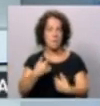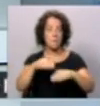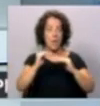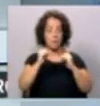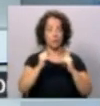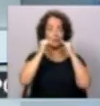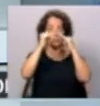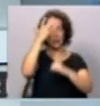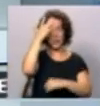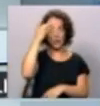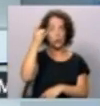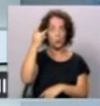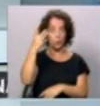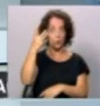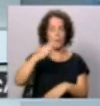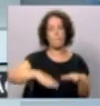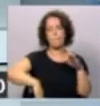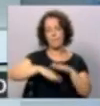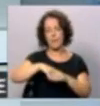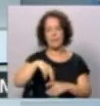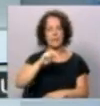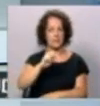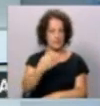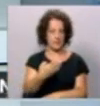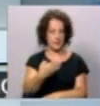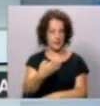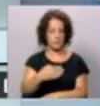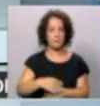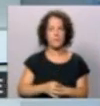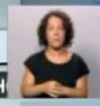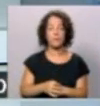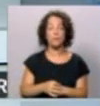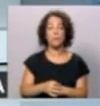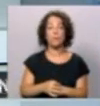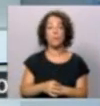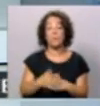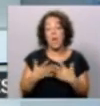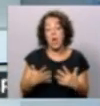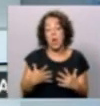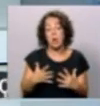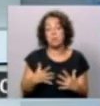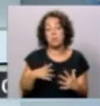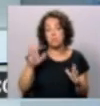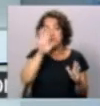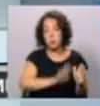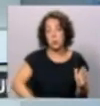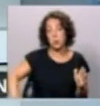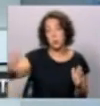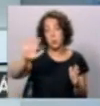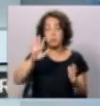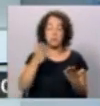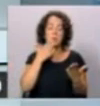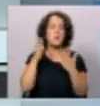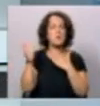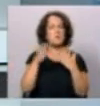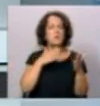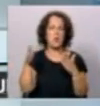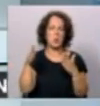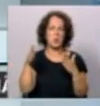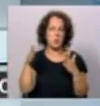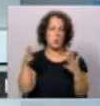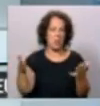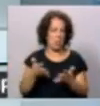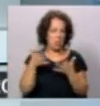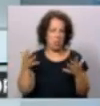Setúbal atingirá uma máxima de 37 graus. Em todo o território, para já, o vento é, em geral, fraco, a predominar de